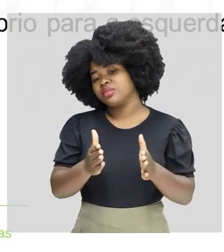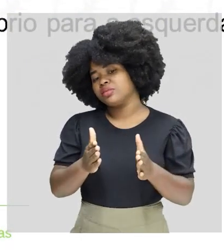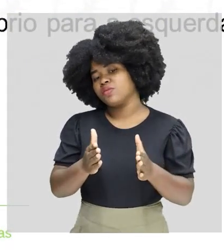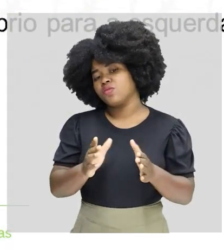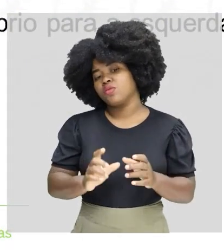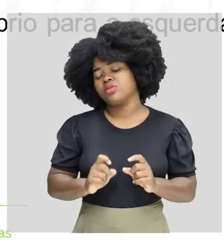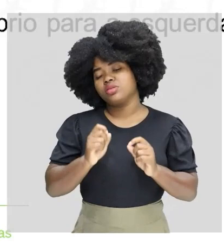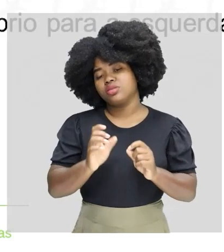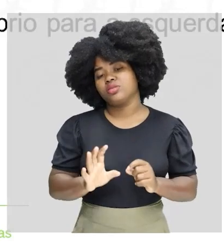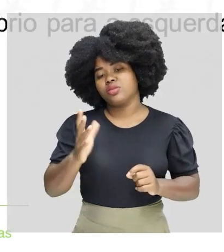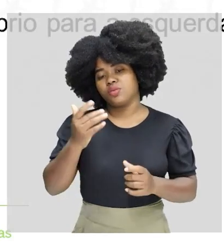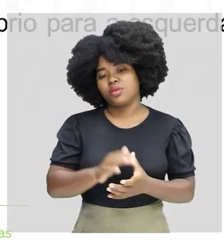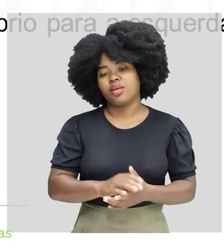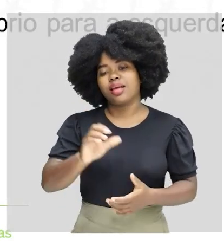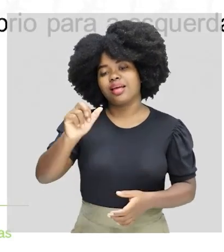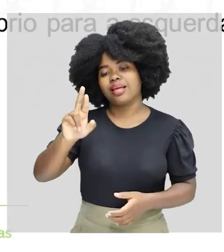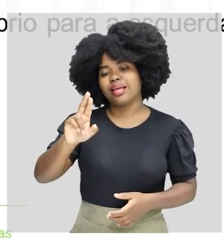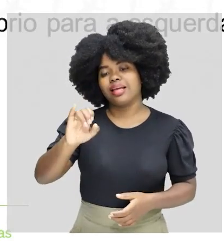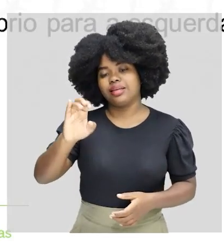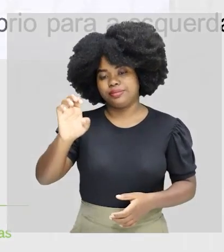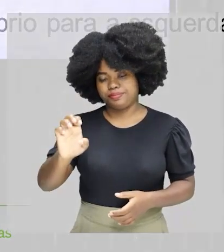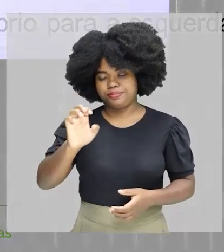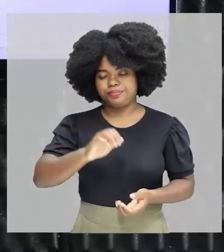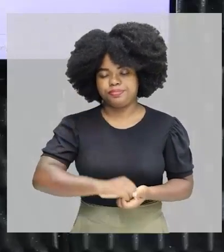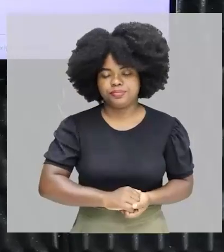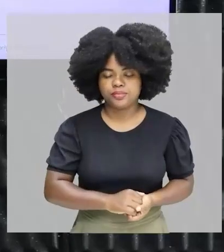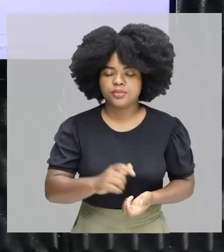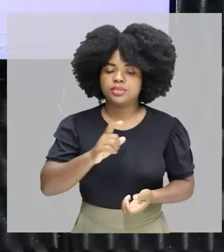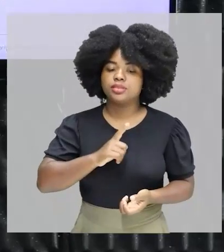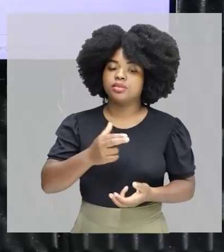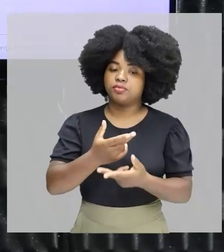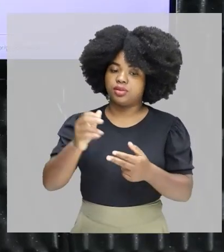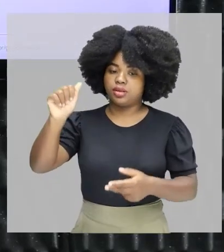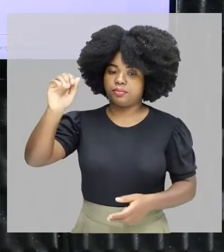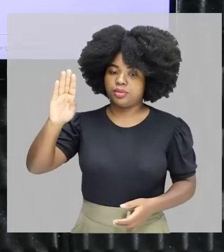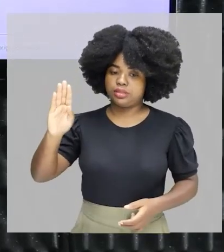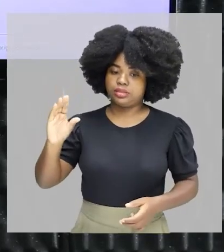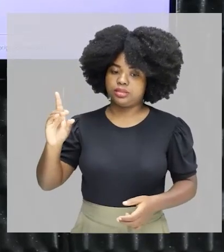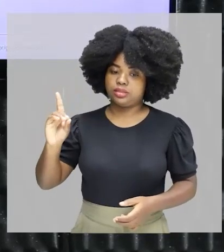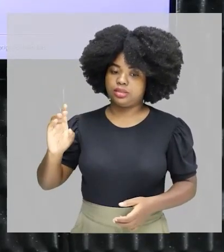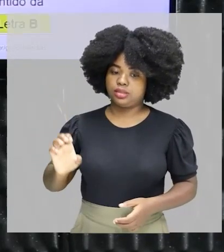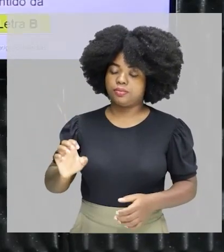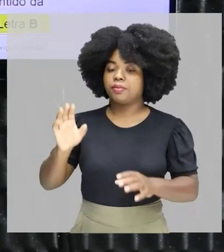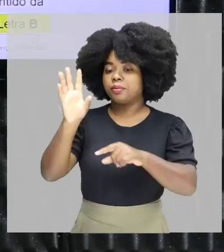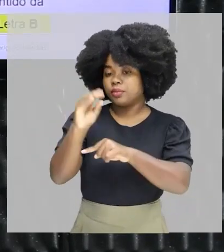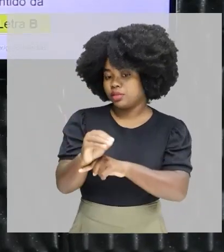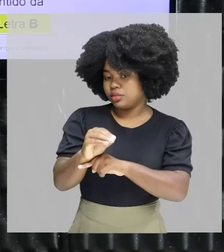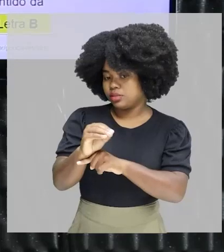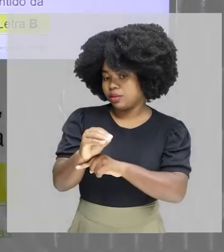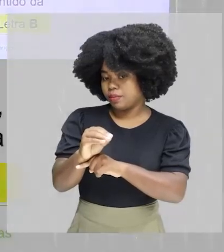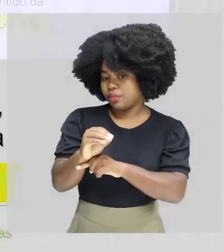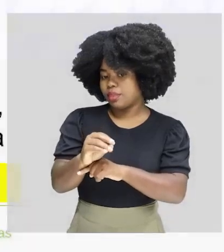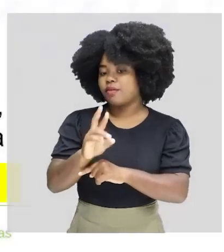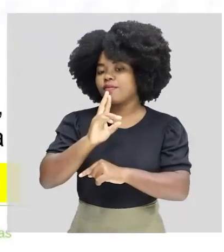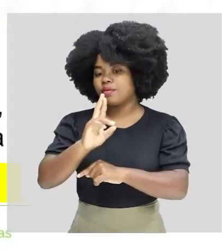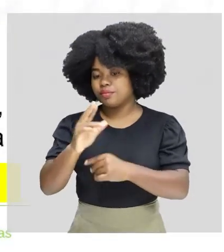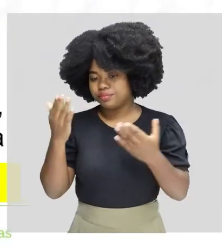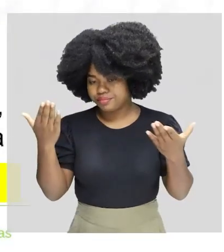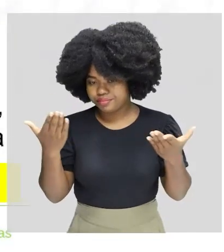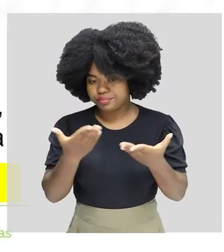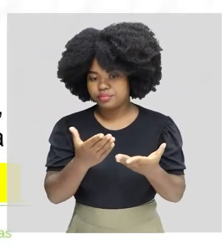cárie. Então, aqui nós temos as alternativas, printa a tela, por favor. Olha a